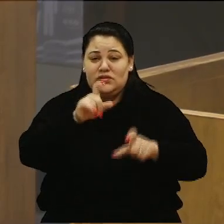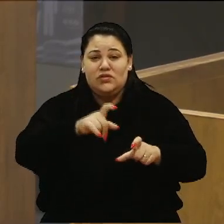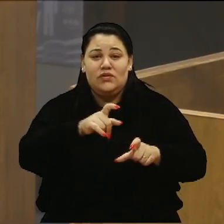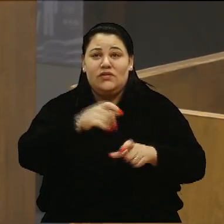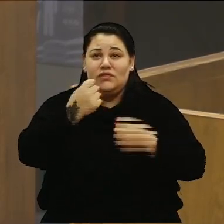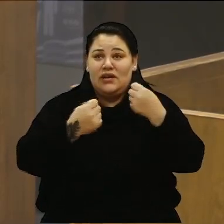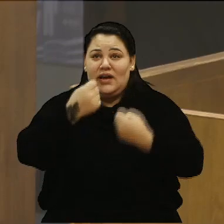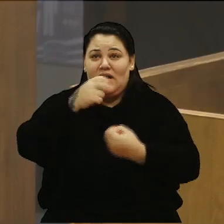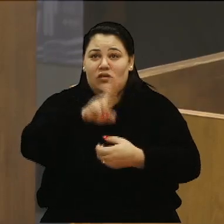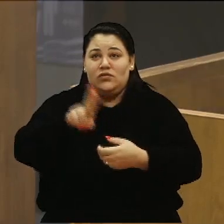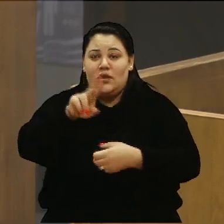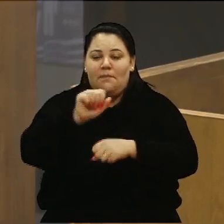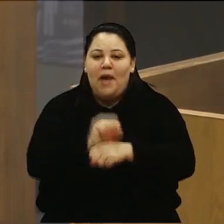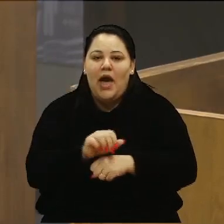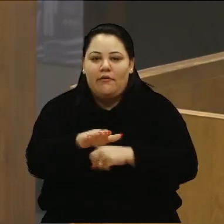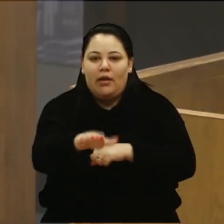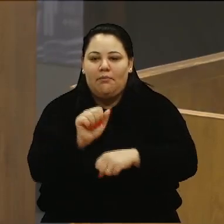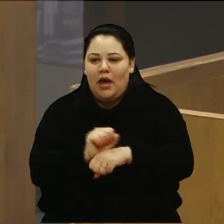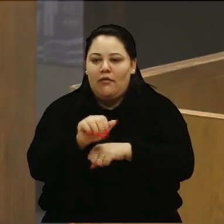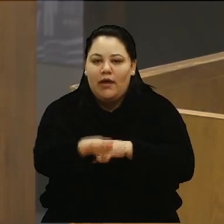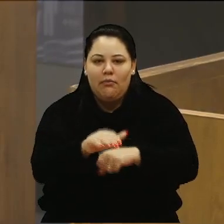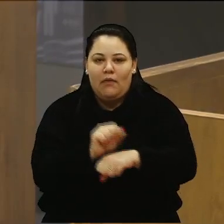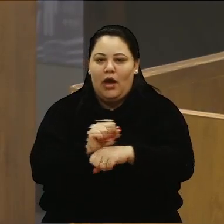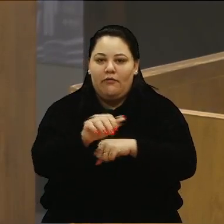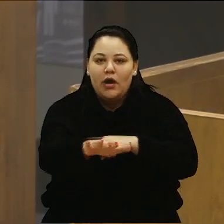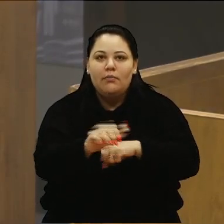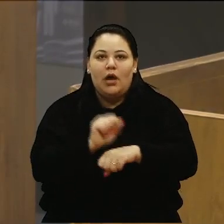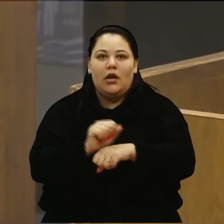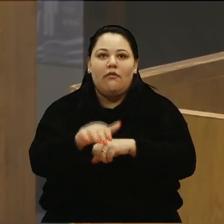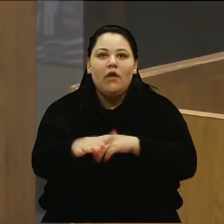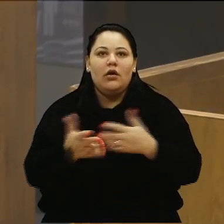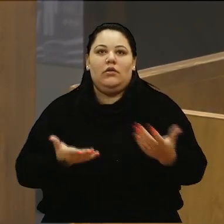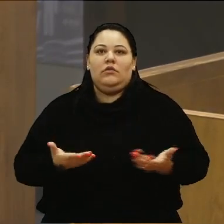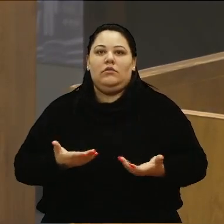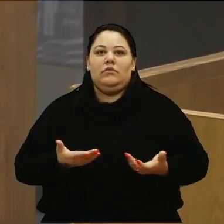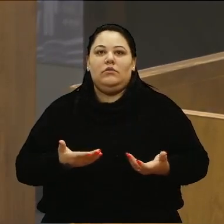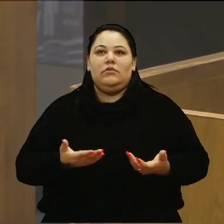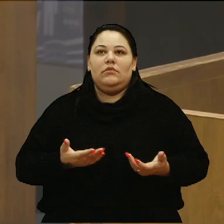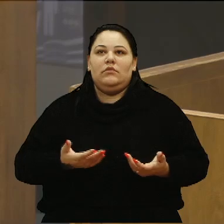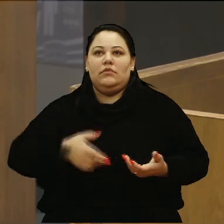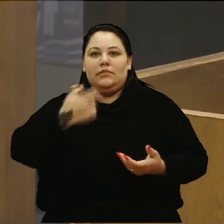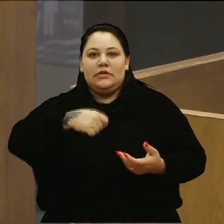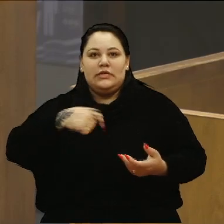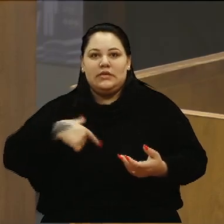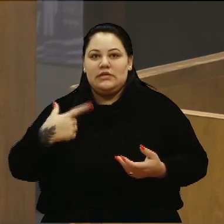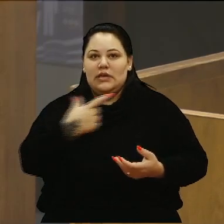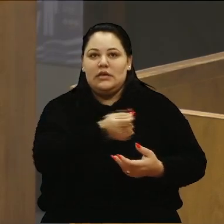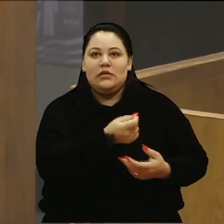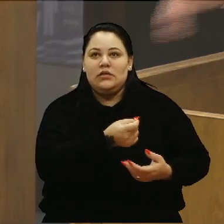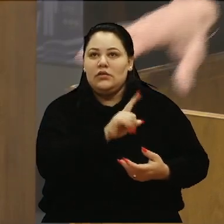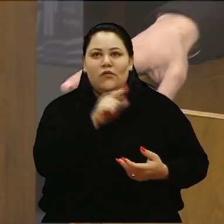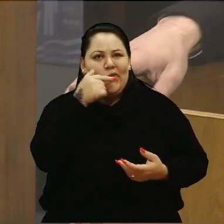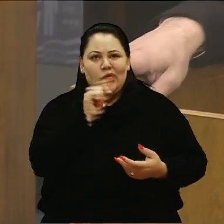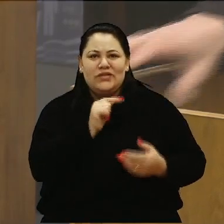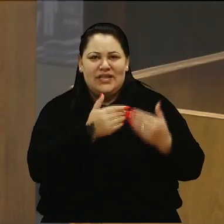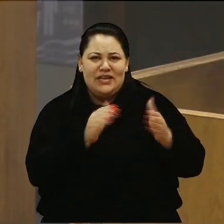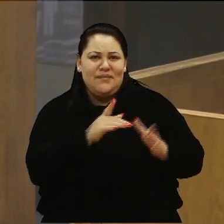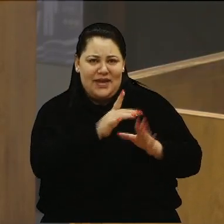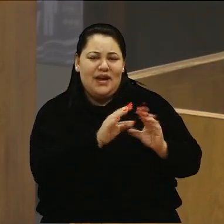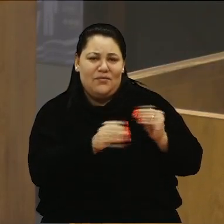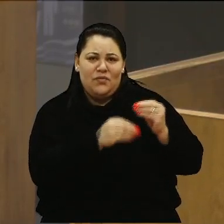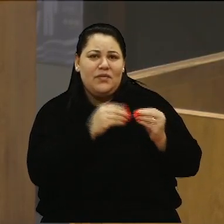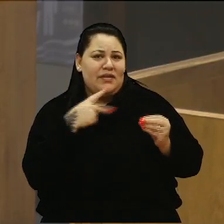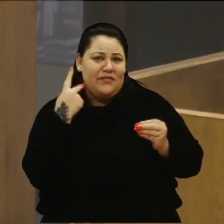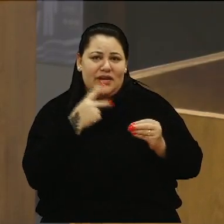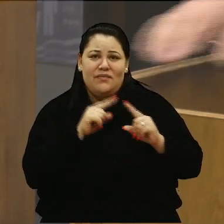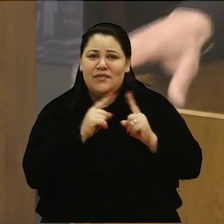anda. É um para e acelera, um para e acelera, um para e acelera. Você tem que sair para andar. Eu não vou conseguir conceder a sua parte, vereador, desculpe, mas